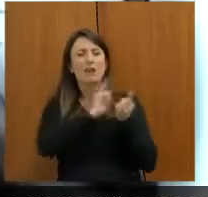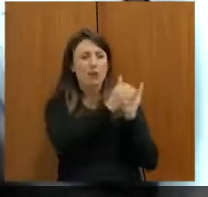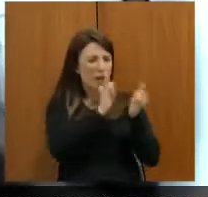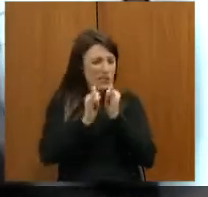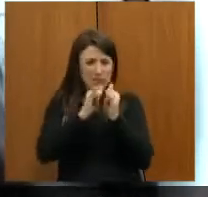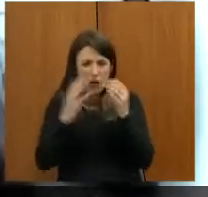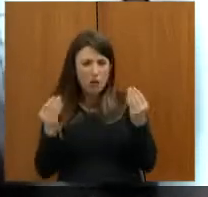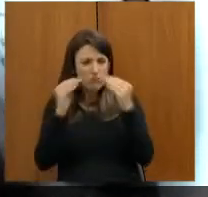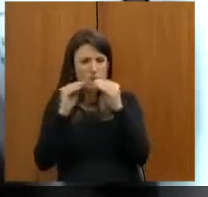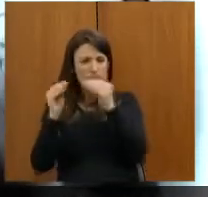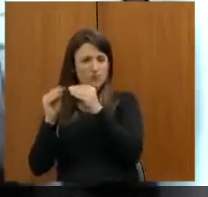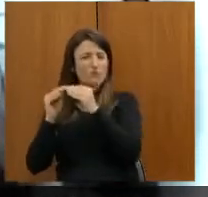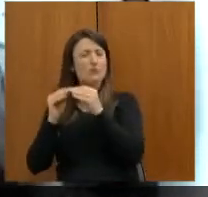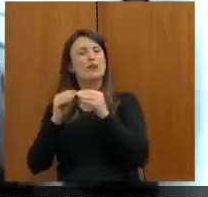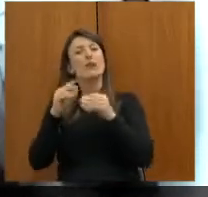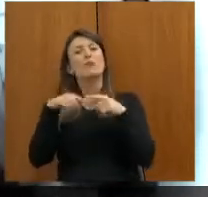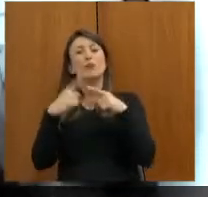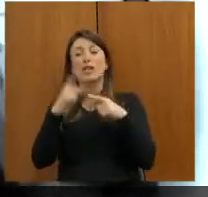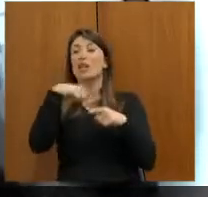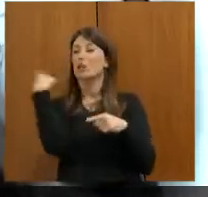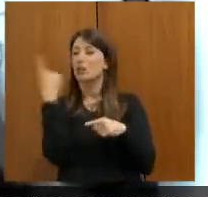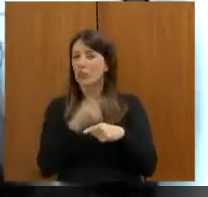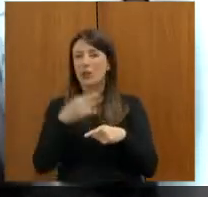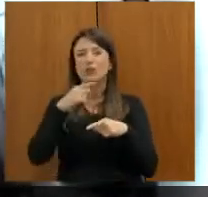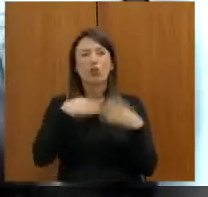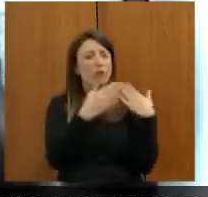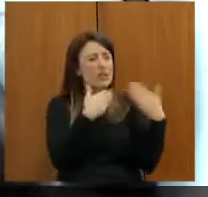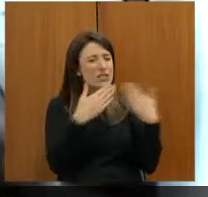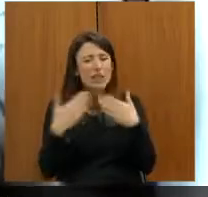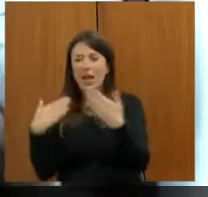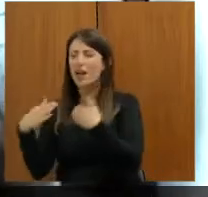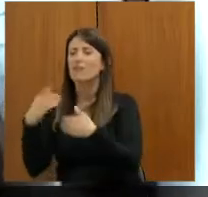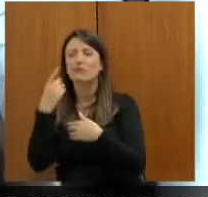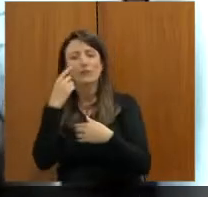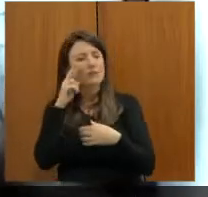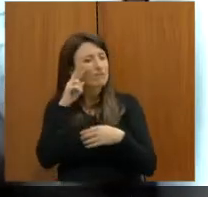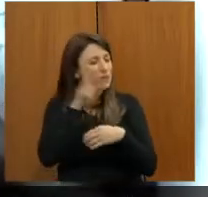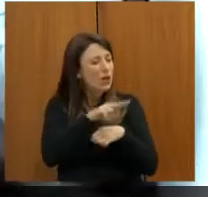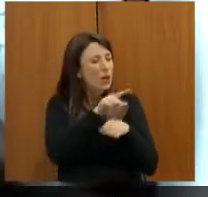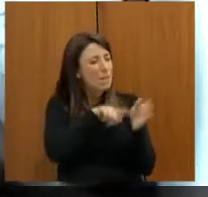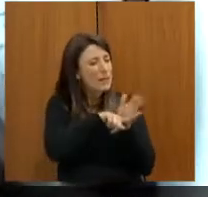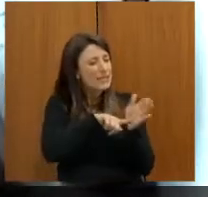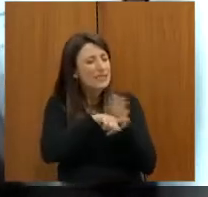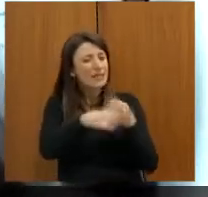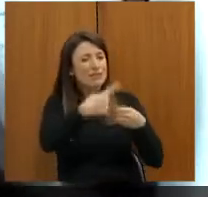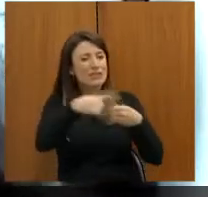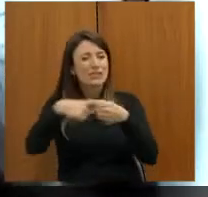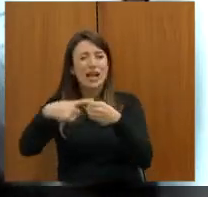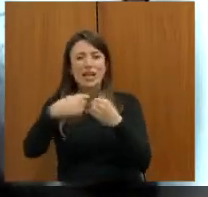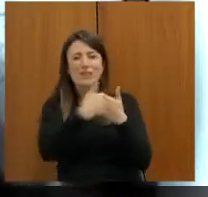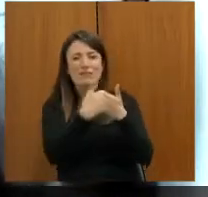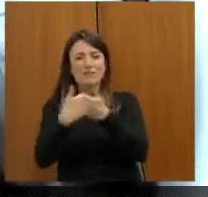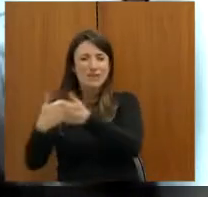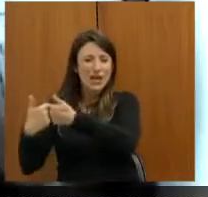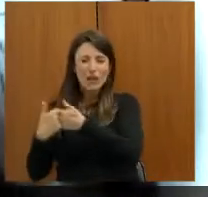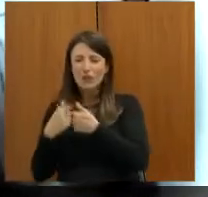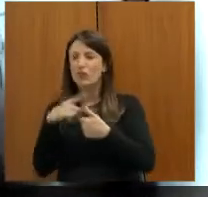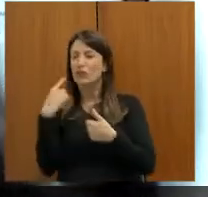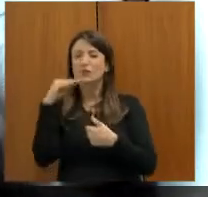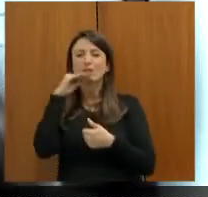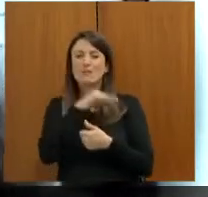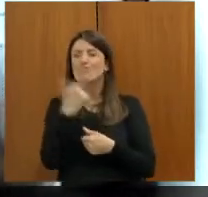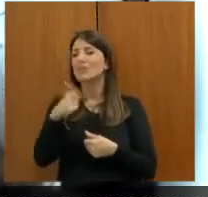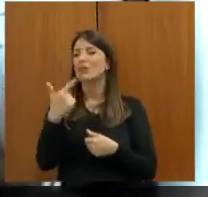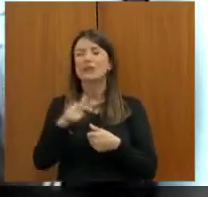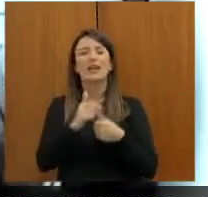quanto mais nós conversamos para Cidade daqui vizinhos mais nós percebemos que nós não temos nem dados para